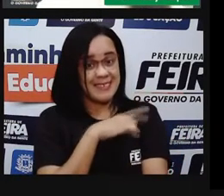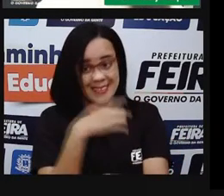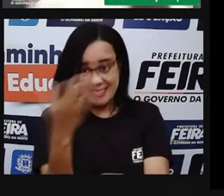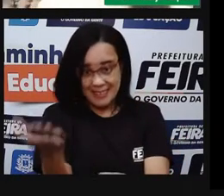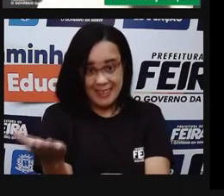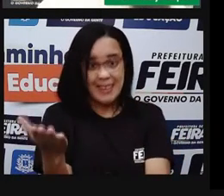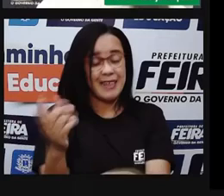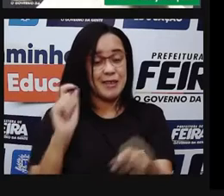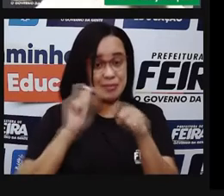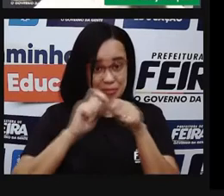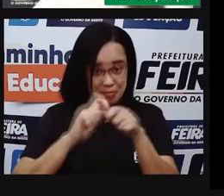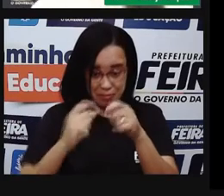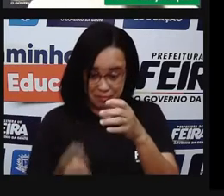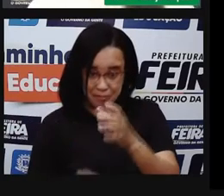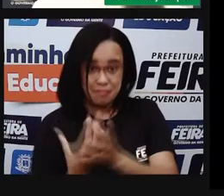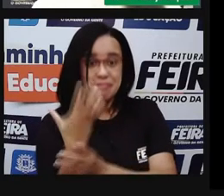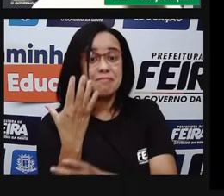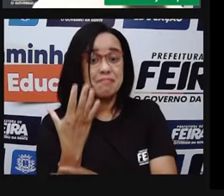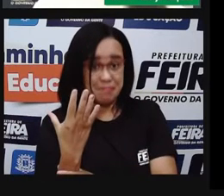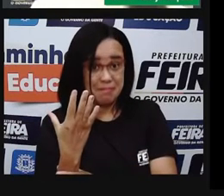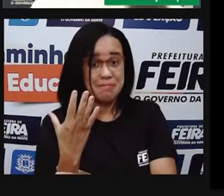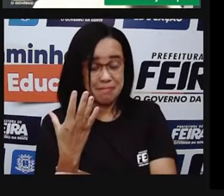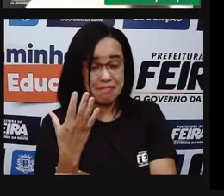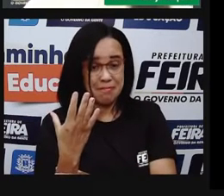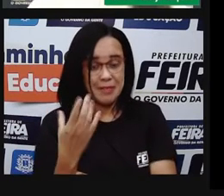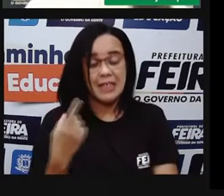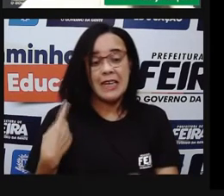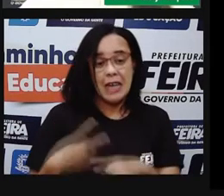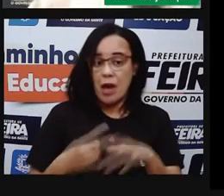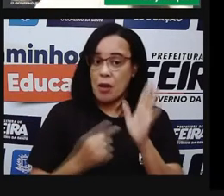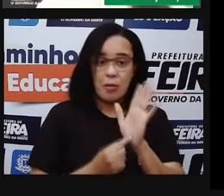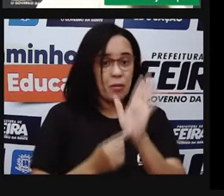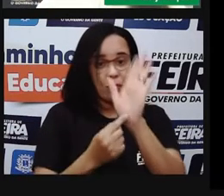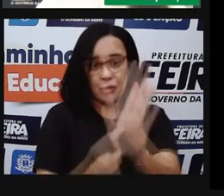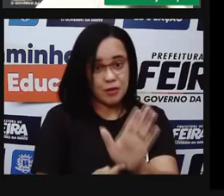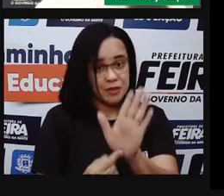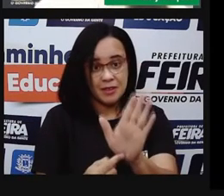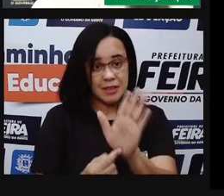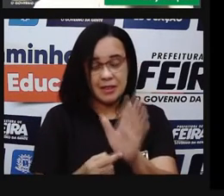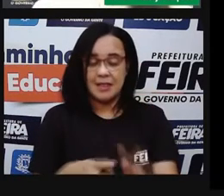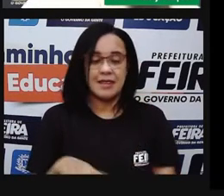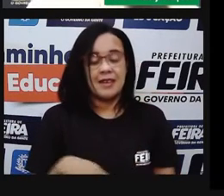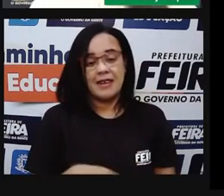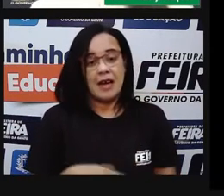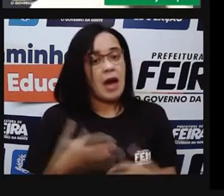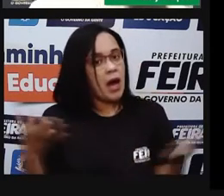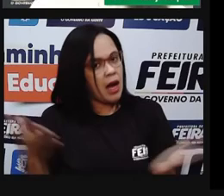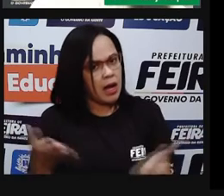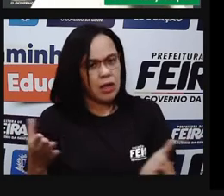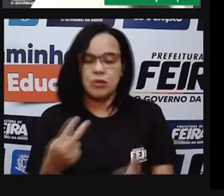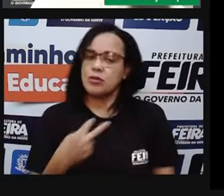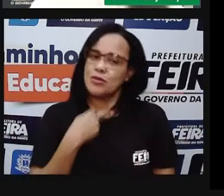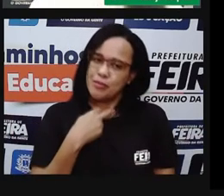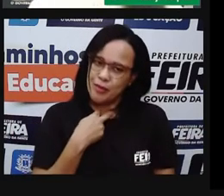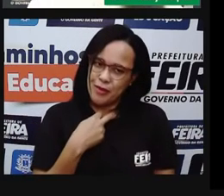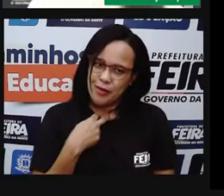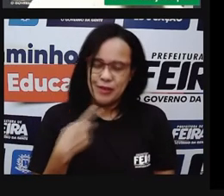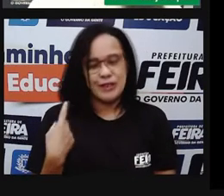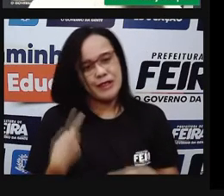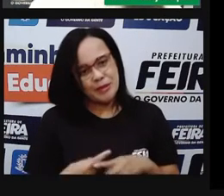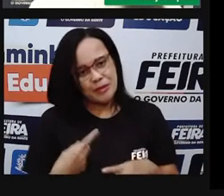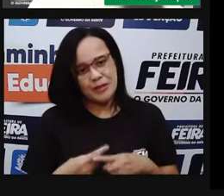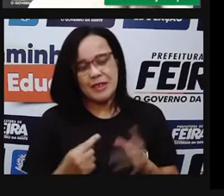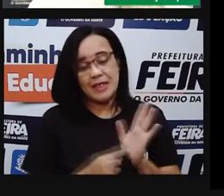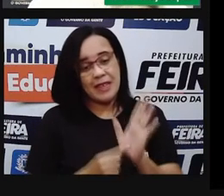não posso mostrar para vocês nenhuma das músicas dele, porque não está acessível no YouTube para a gente estar apresentando e utilizando,